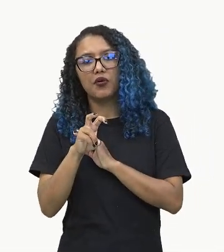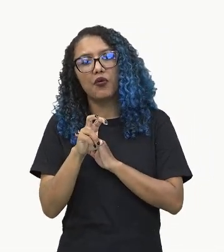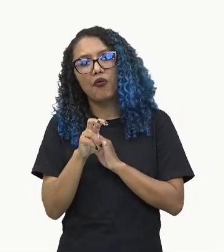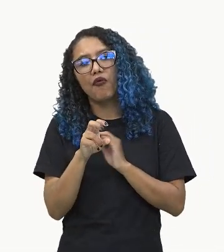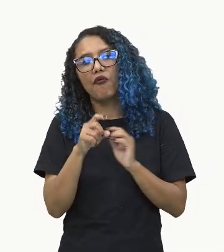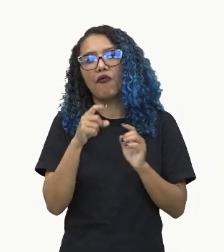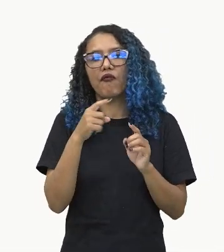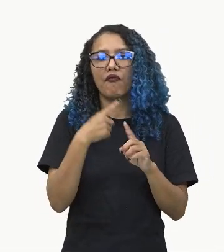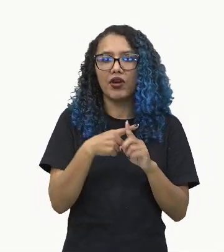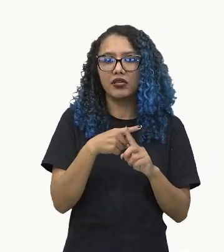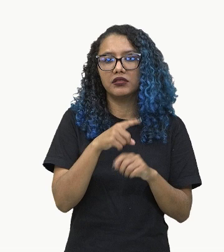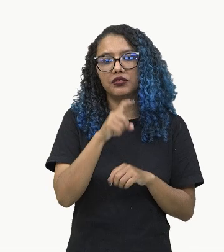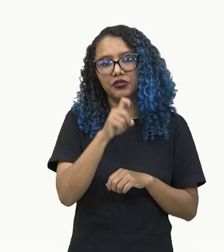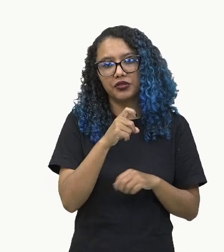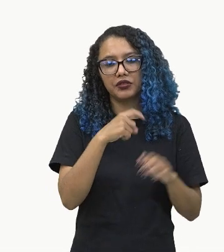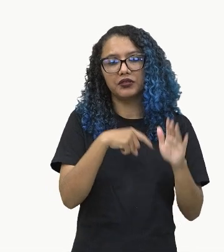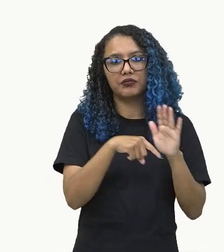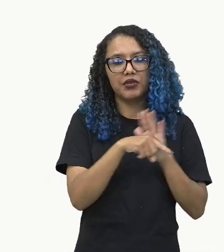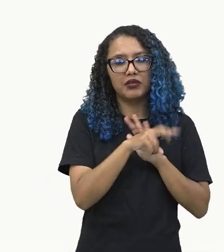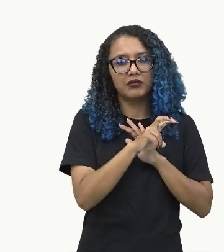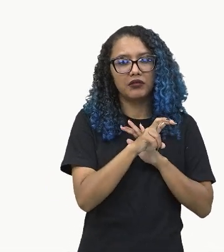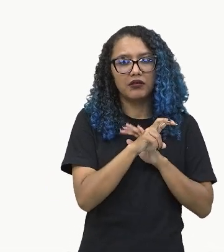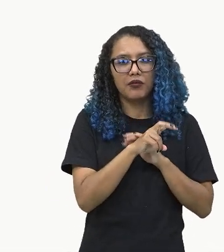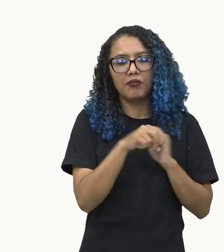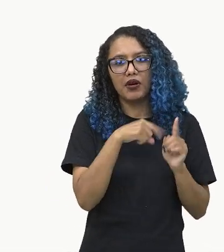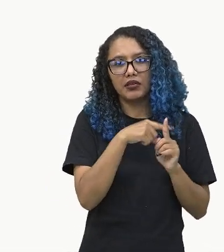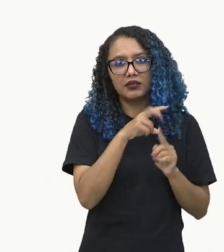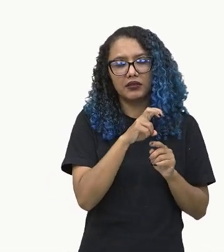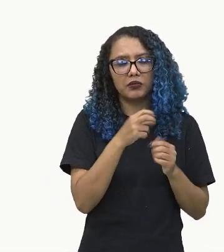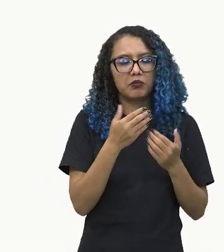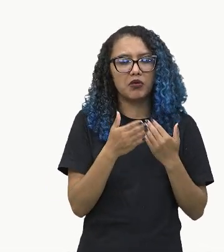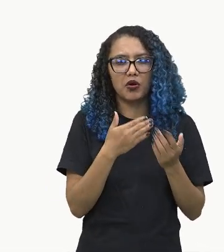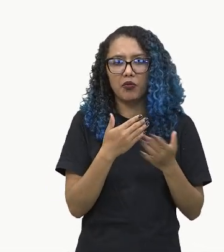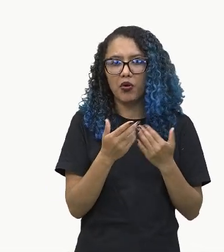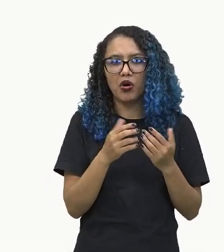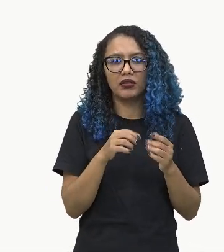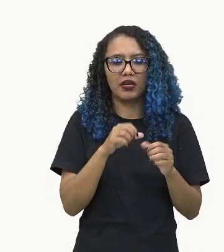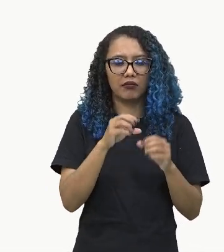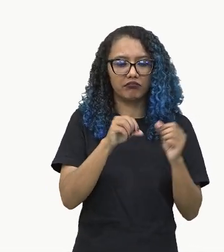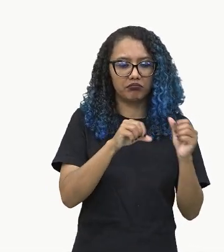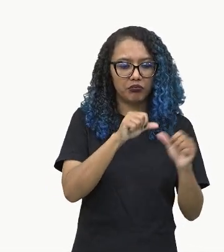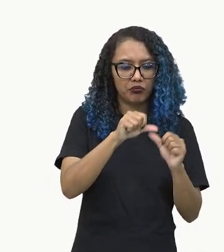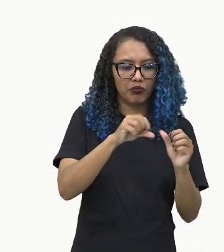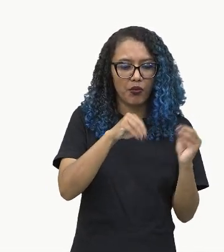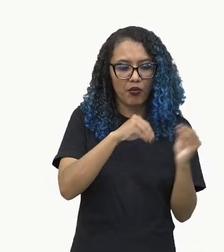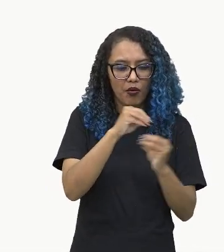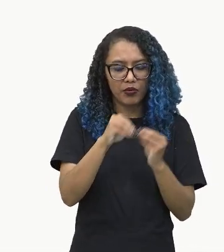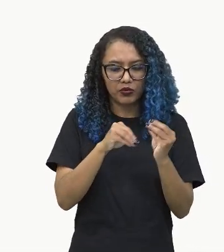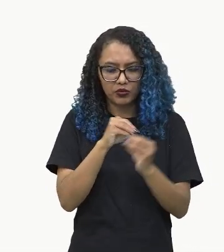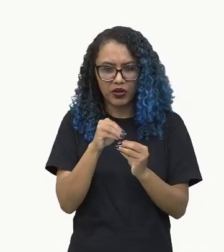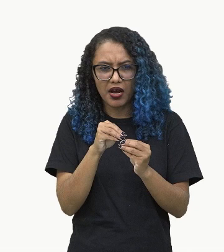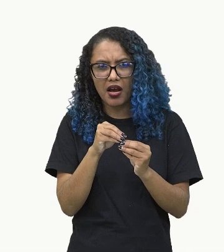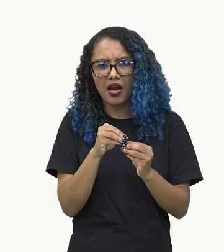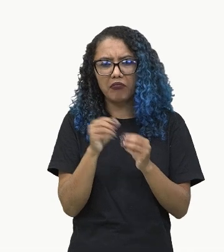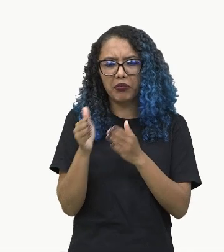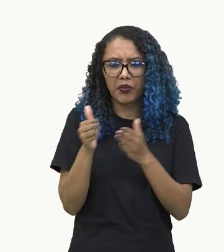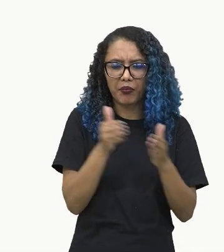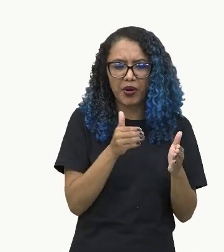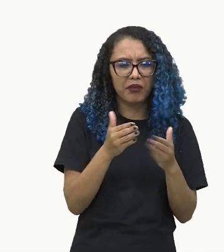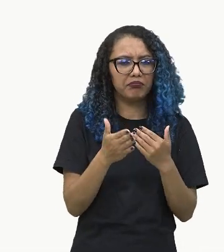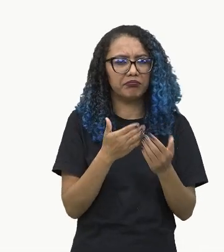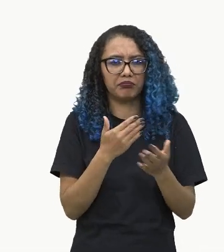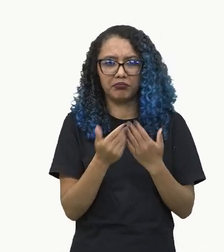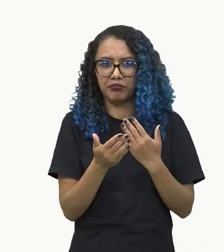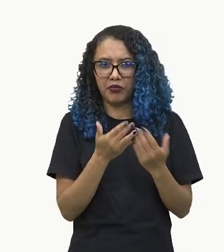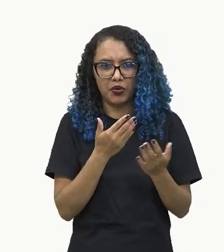5, tá? A ordem dos fatores não altera o produto, tá bom? Vamos colocar aqui mais um